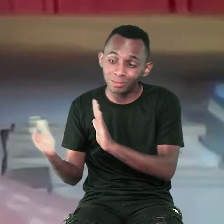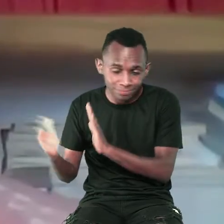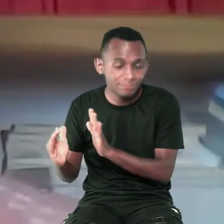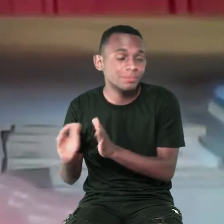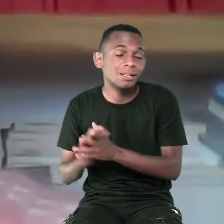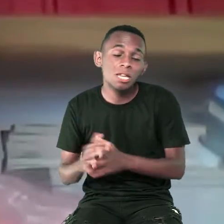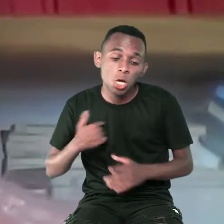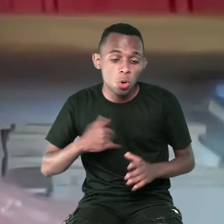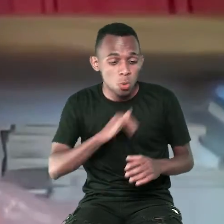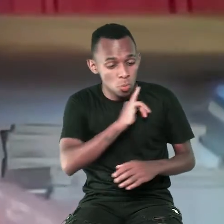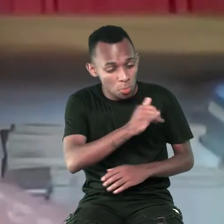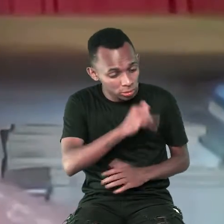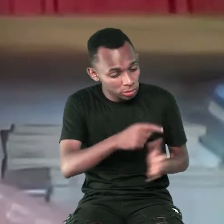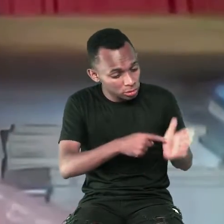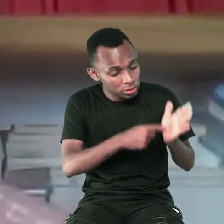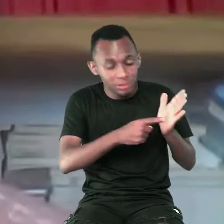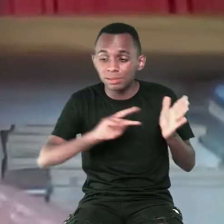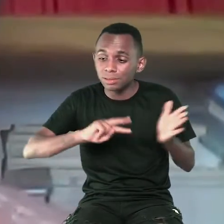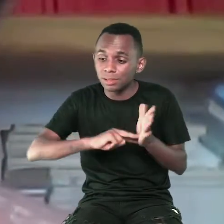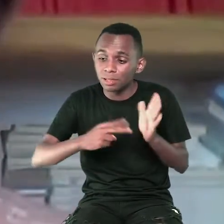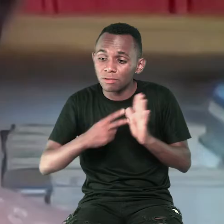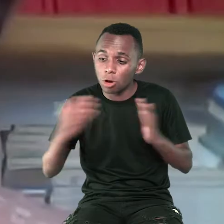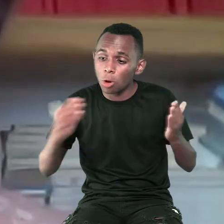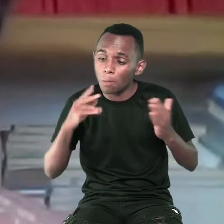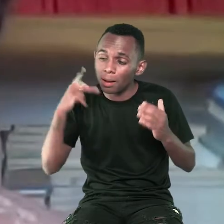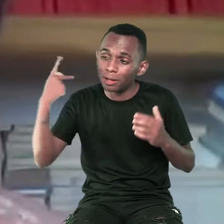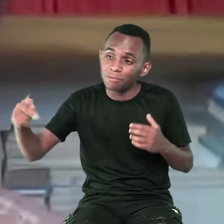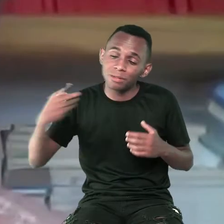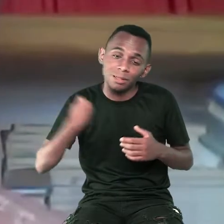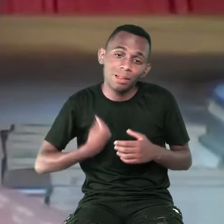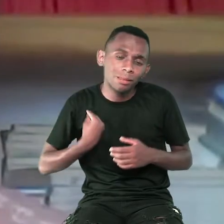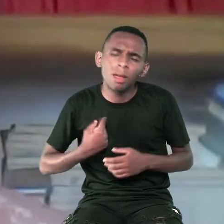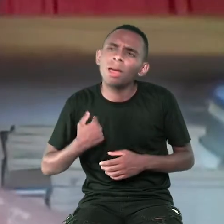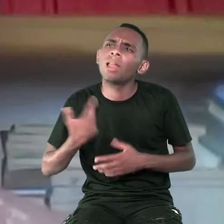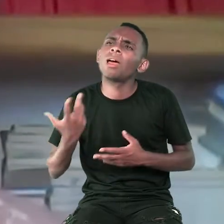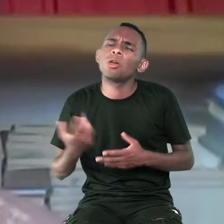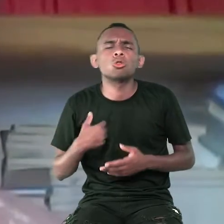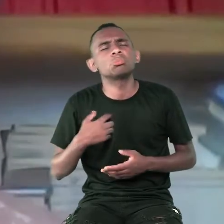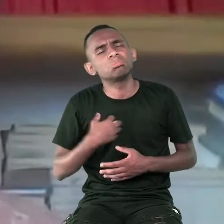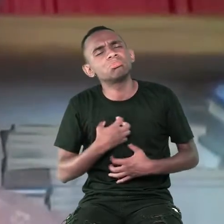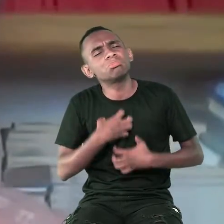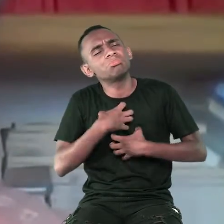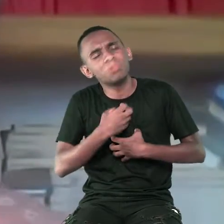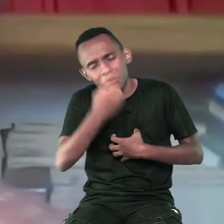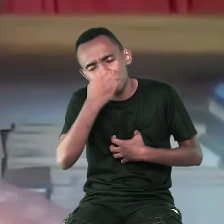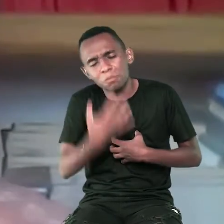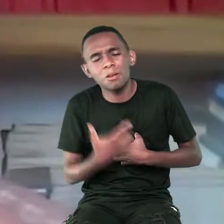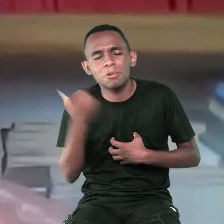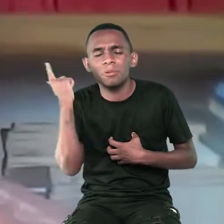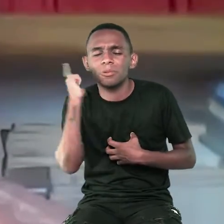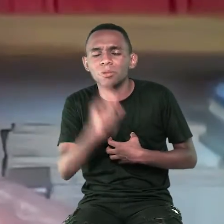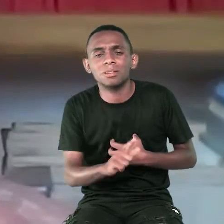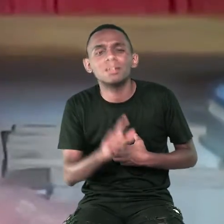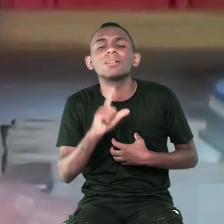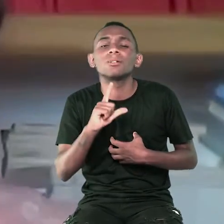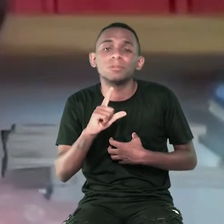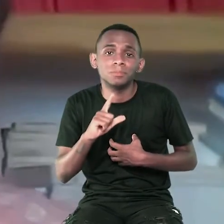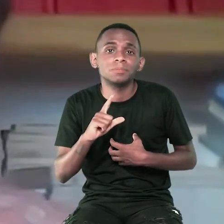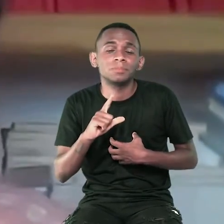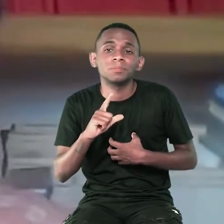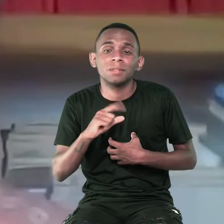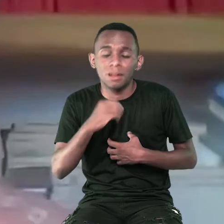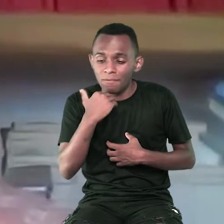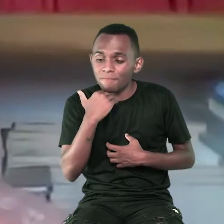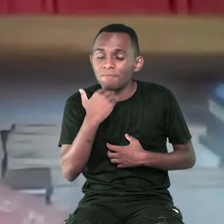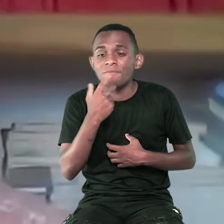histórias da vida dela. E, assim, aí eu fiquei muito, muito satisfeita, né, de ter conseguido colocar a